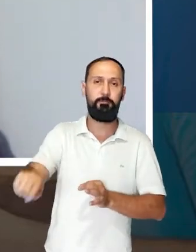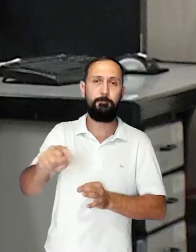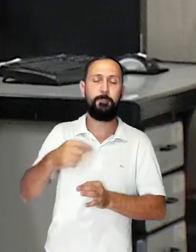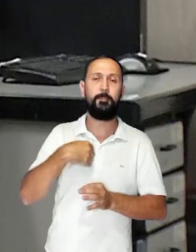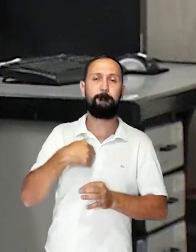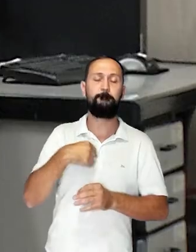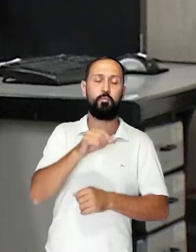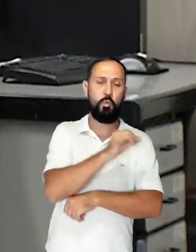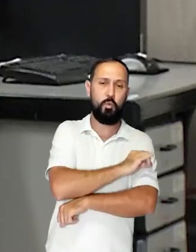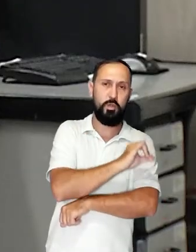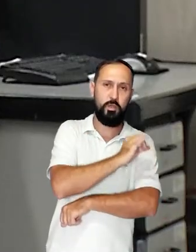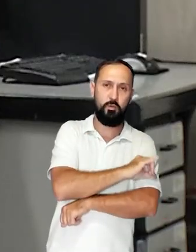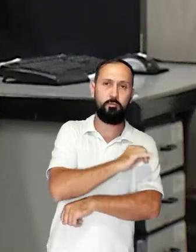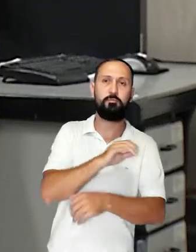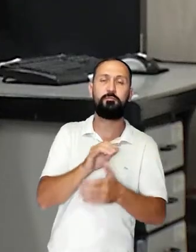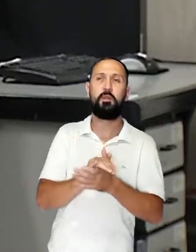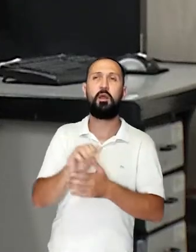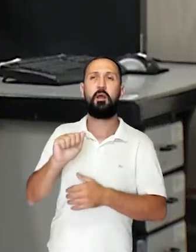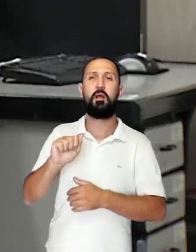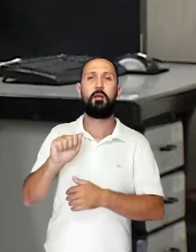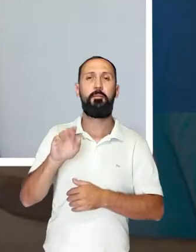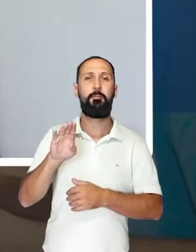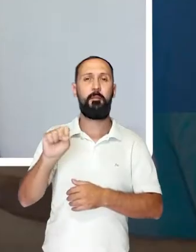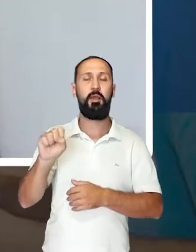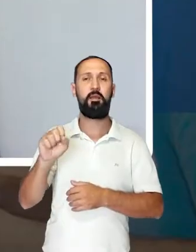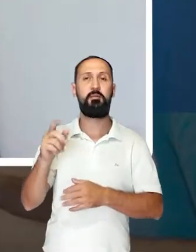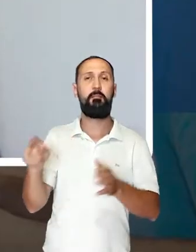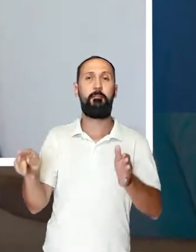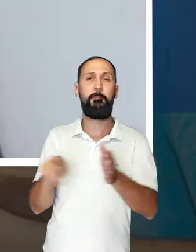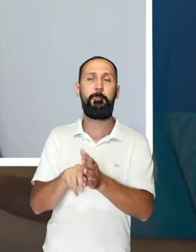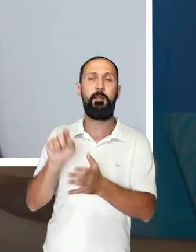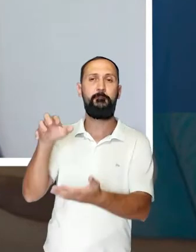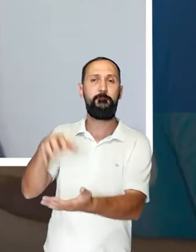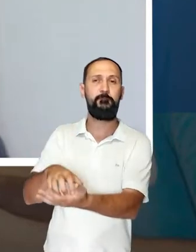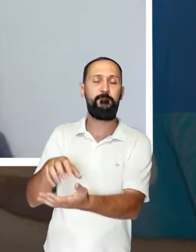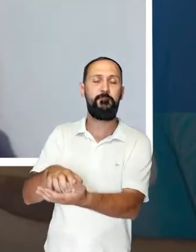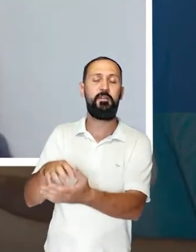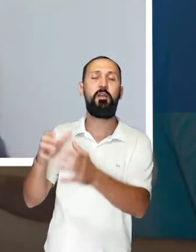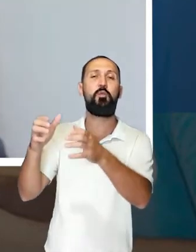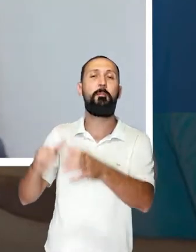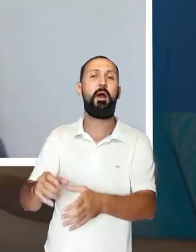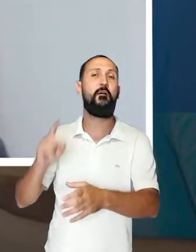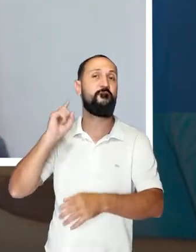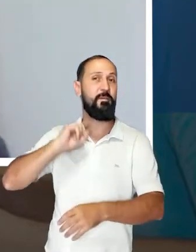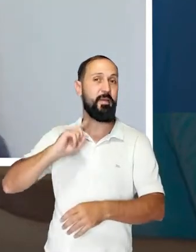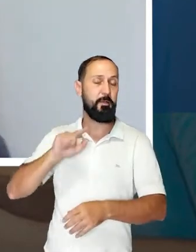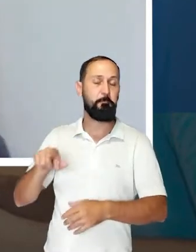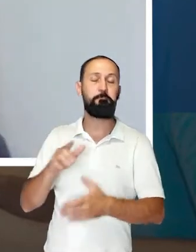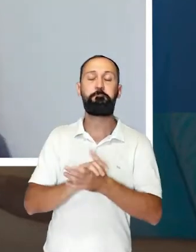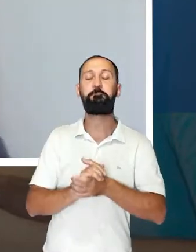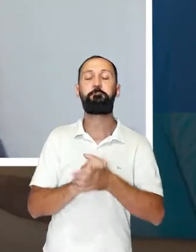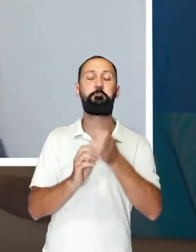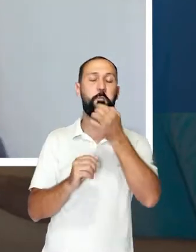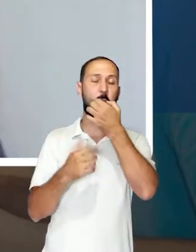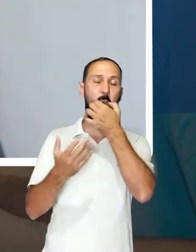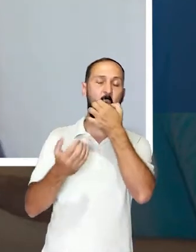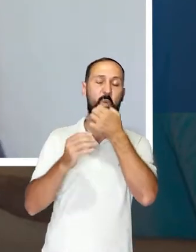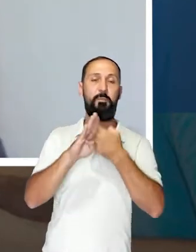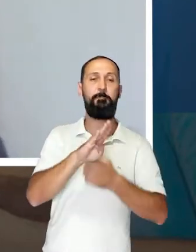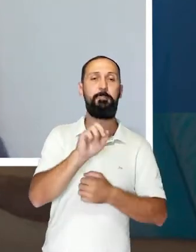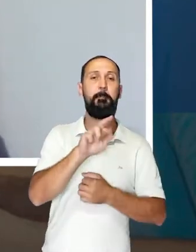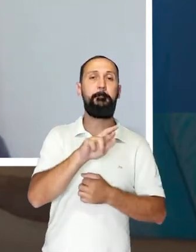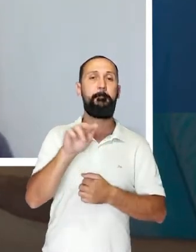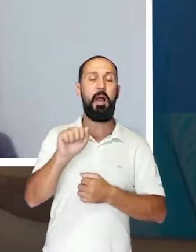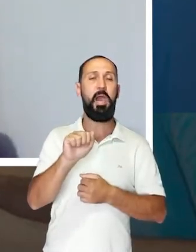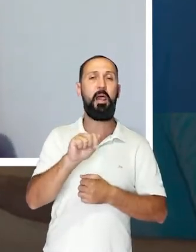Sommelier. Eu morava na Barra, no Rio de Janeiro, e a ABS, a sede, a matriz, fica no Flamengo. E Barra, você ir